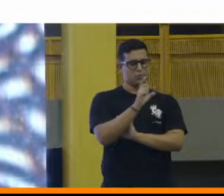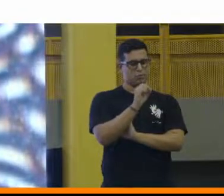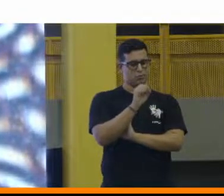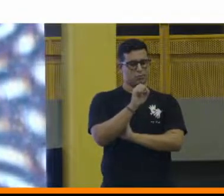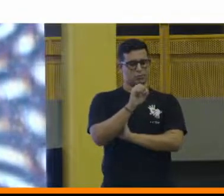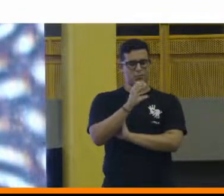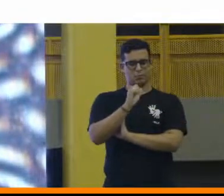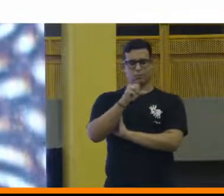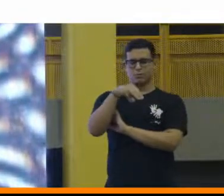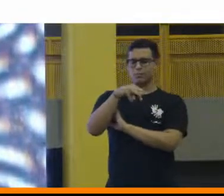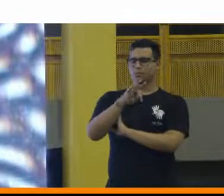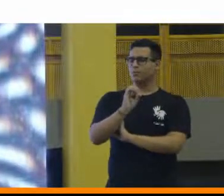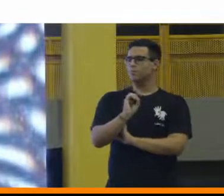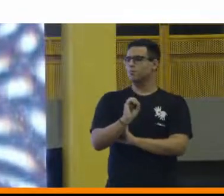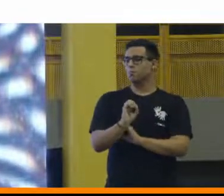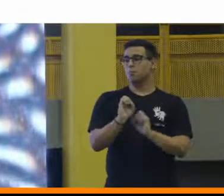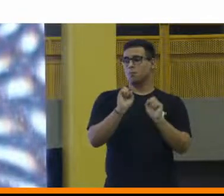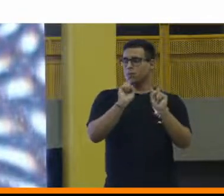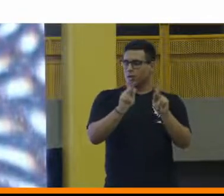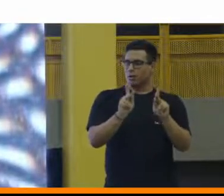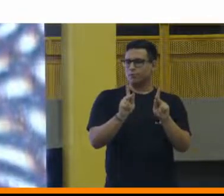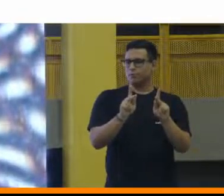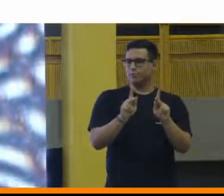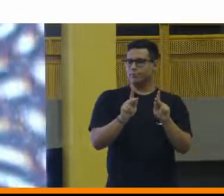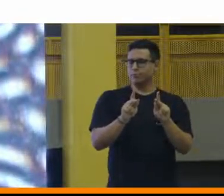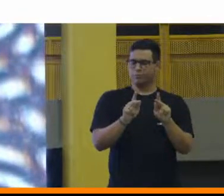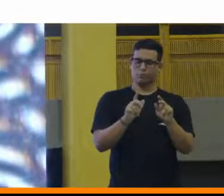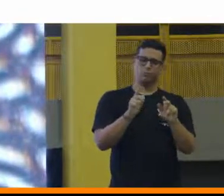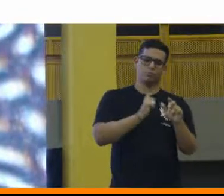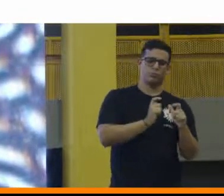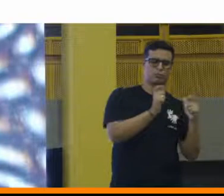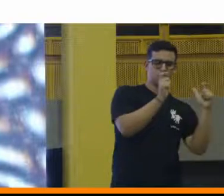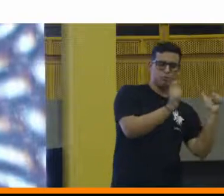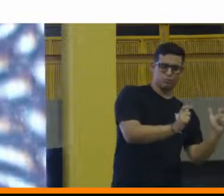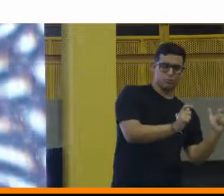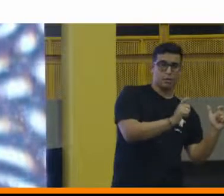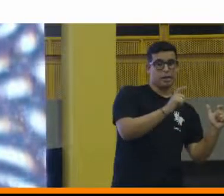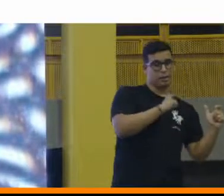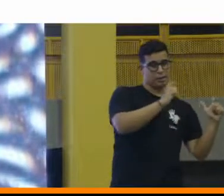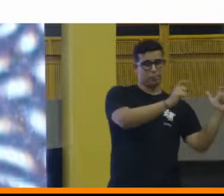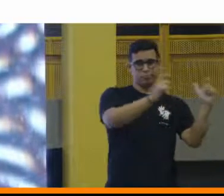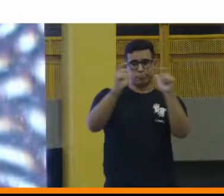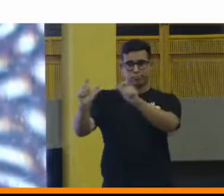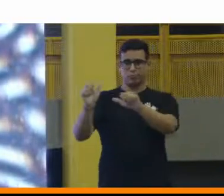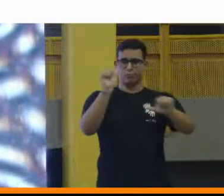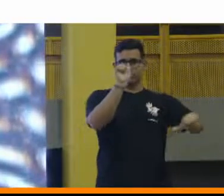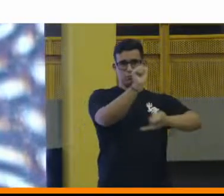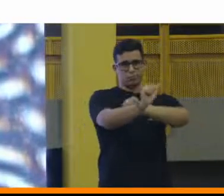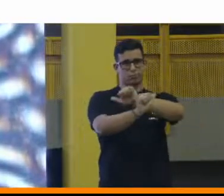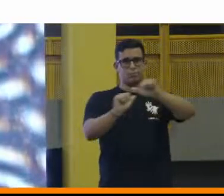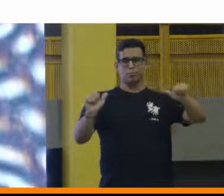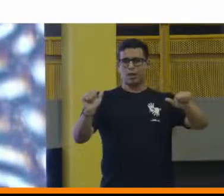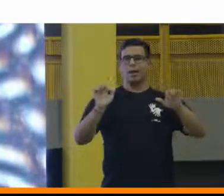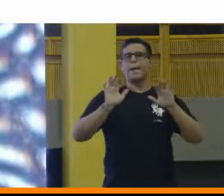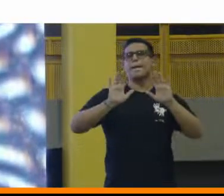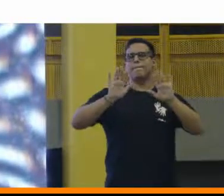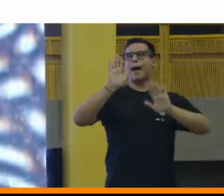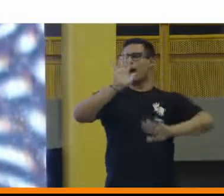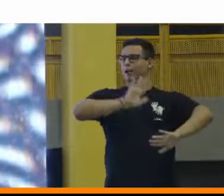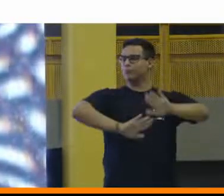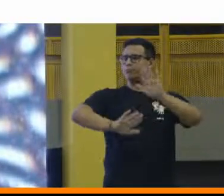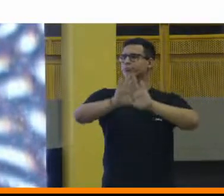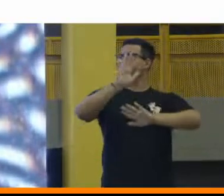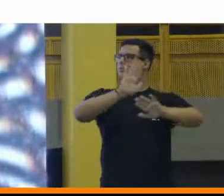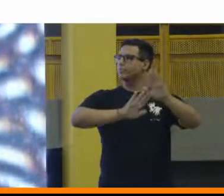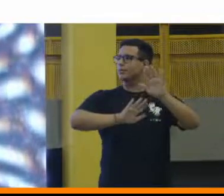Tá legal. Sei o que é posição, sei o que é deslocamento. Mas cuidado. Muitas